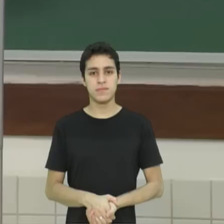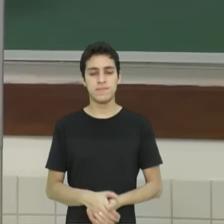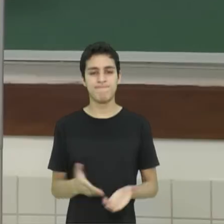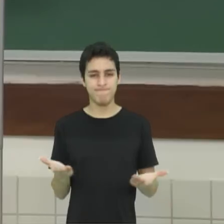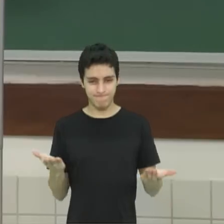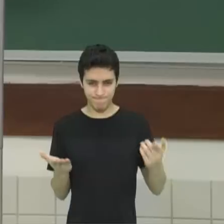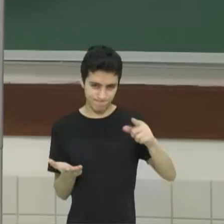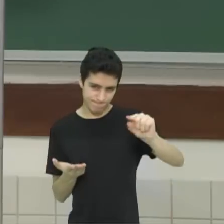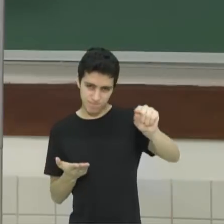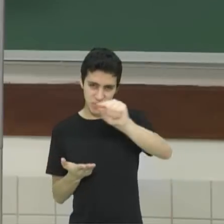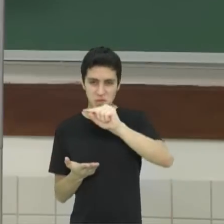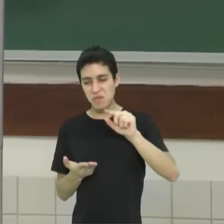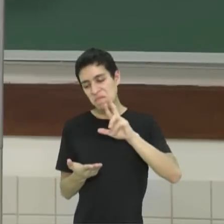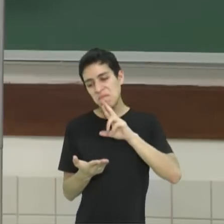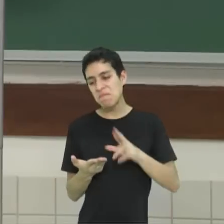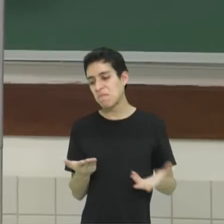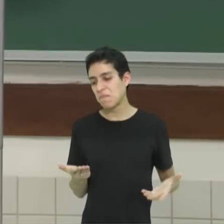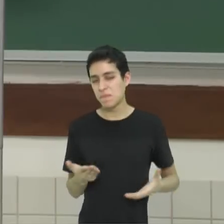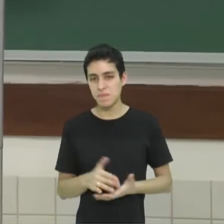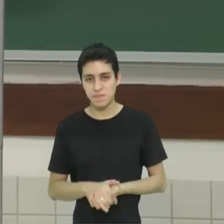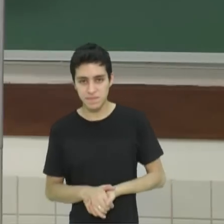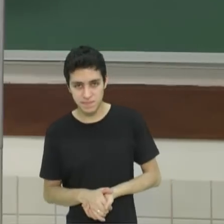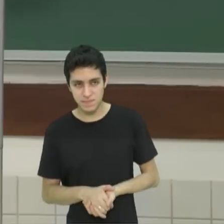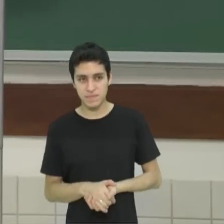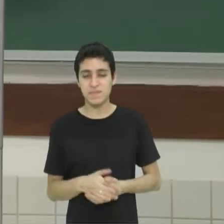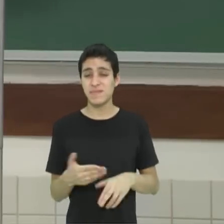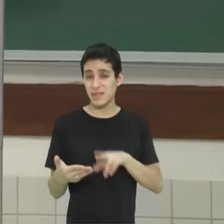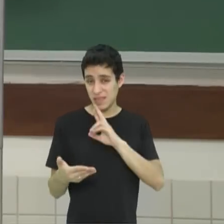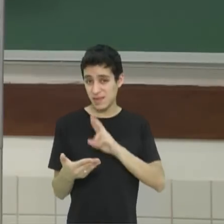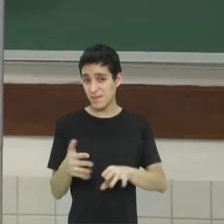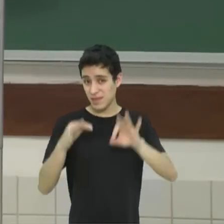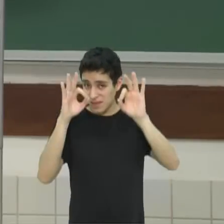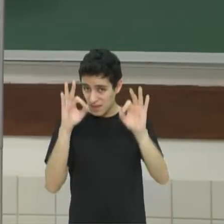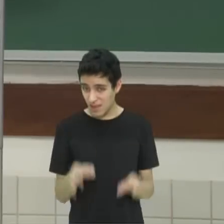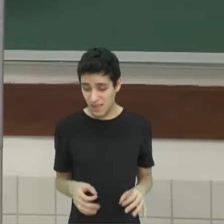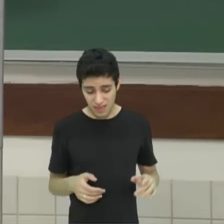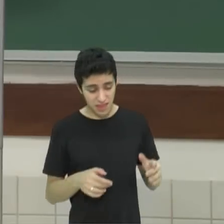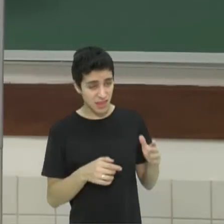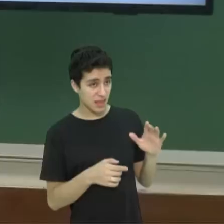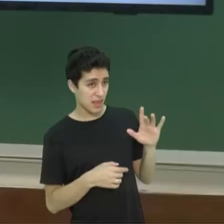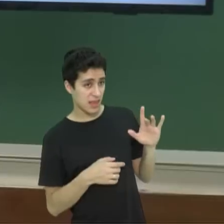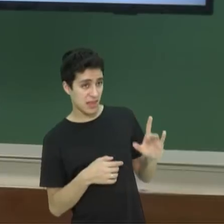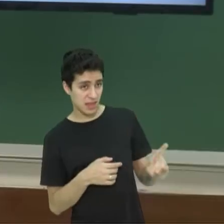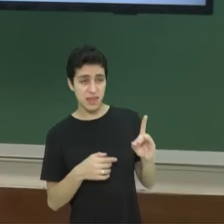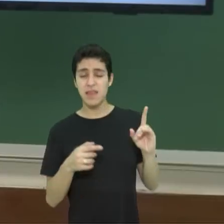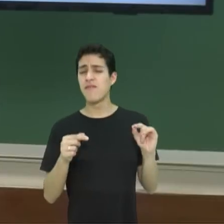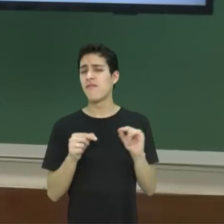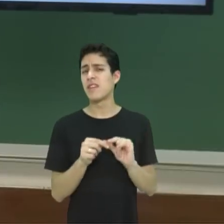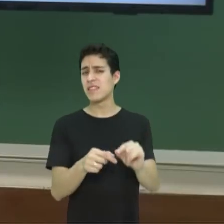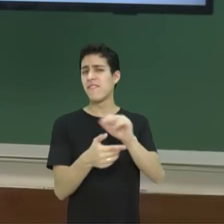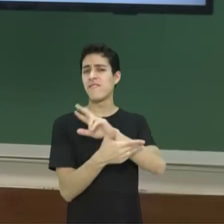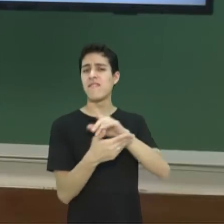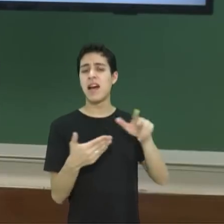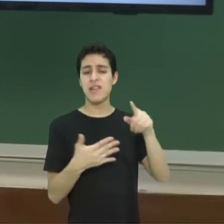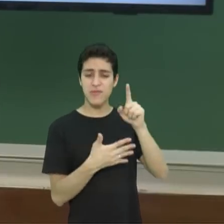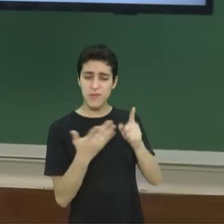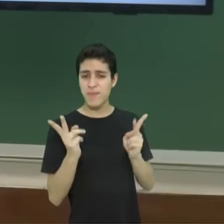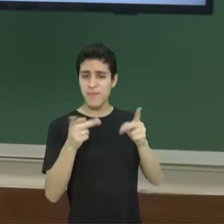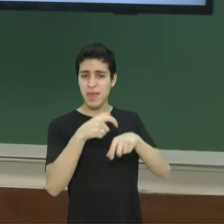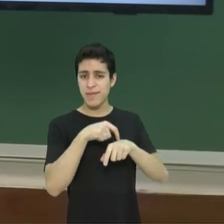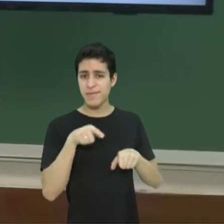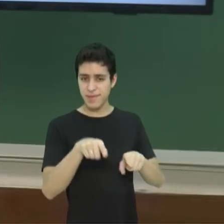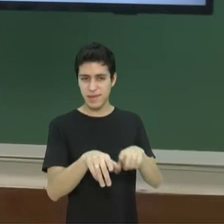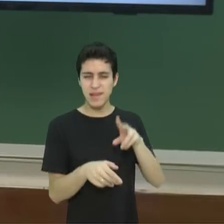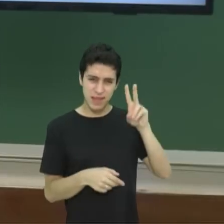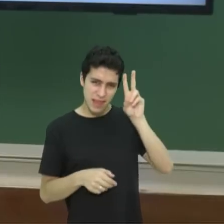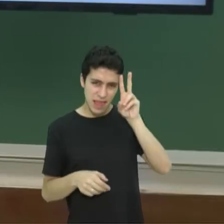E aí, o que você respondeu? A resposta correta é fazer várias ações ao mesmo tempo. Você lembra daquela parte em que ele diz